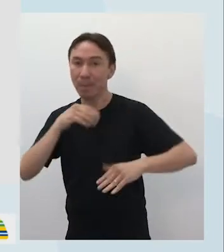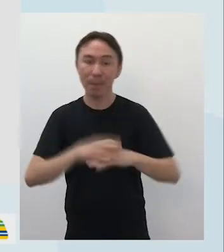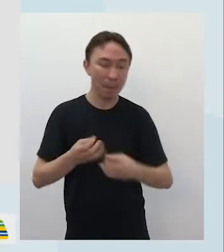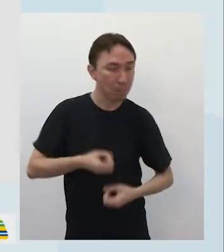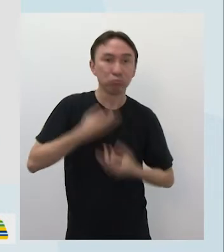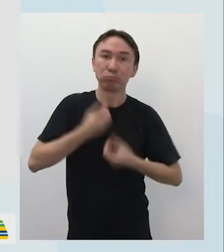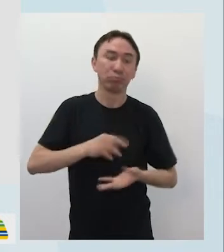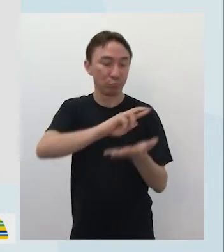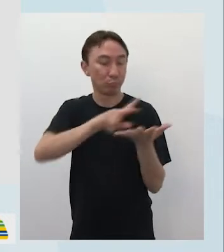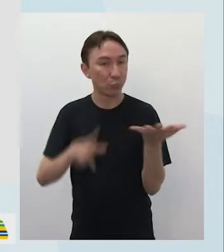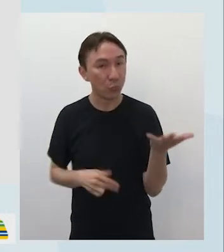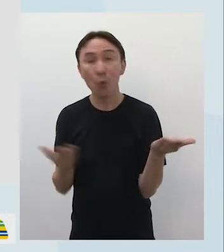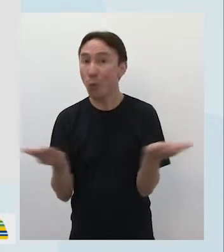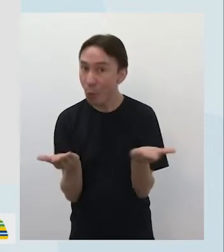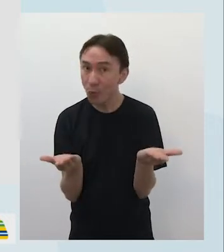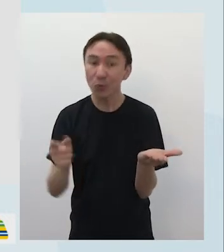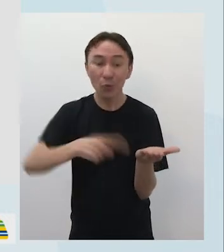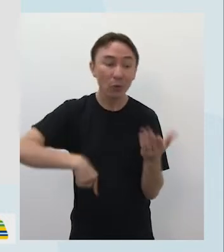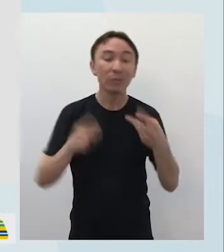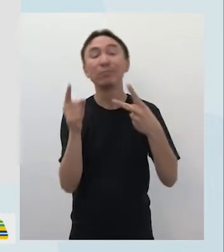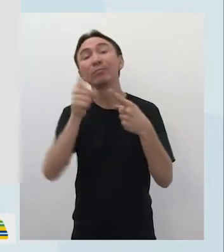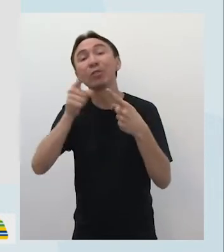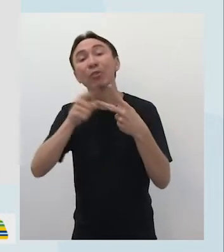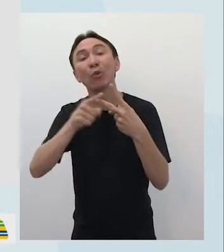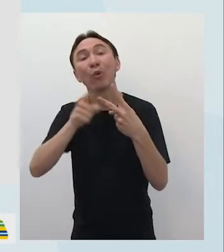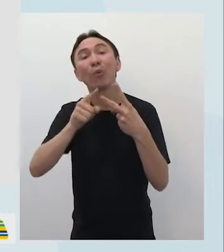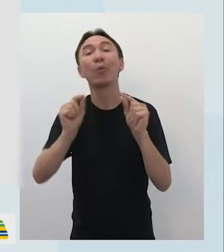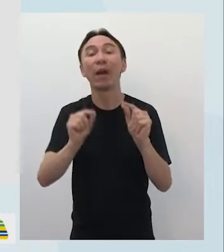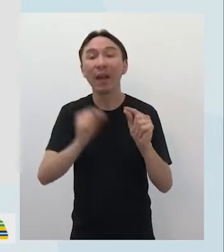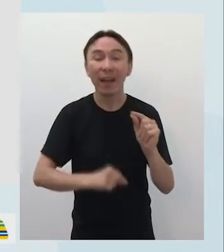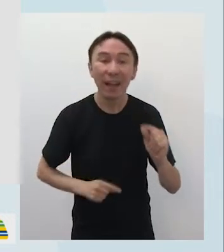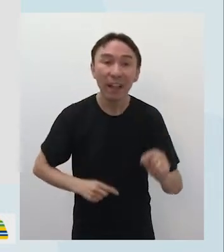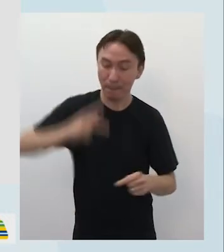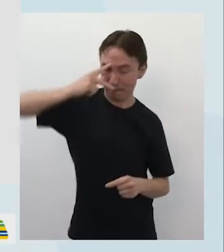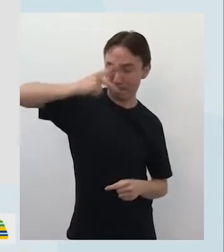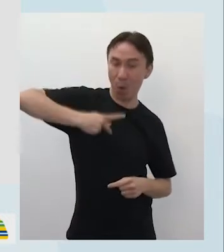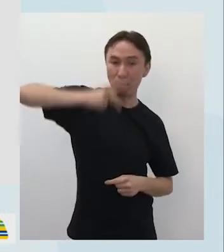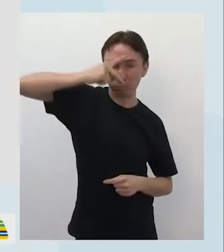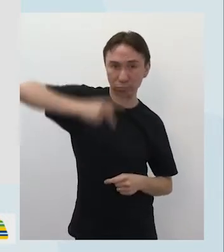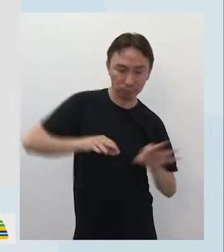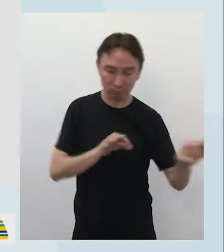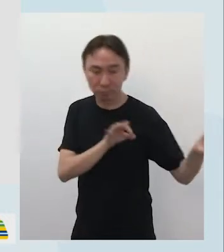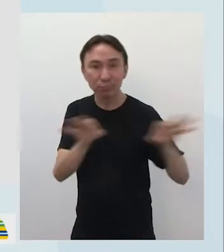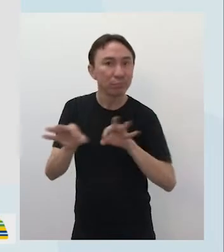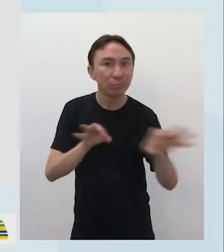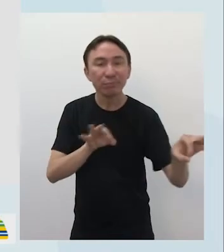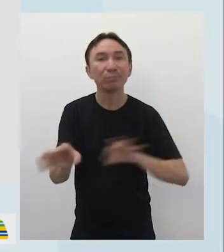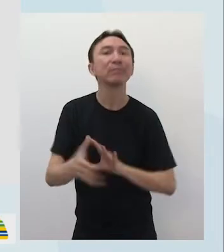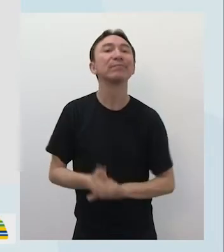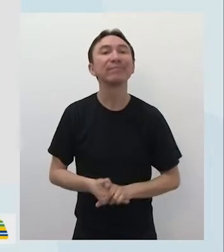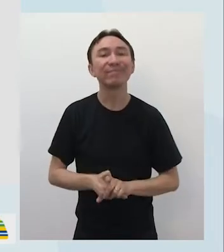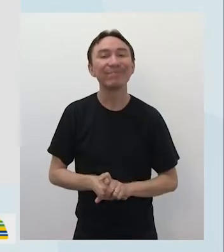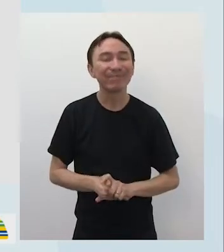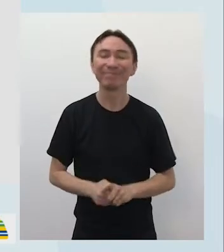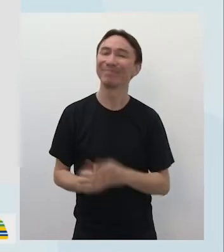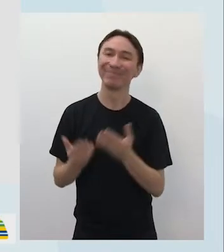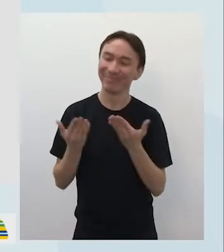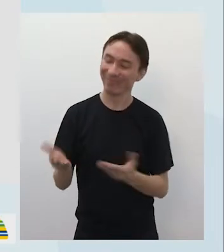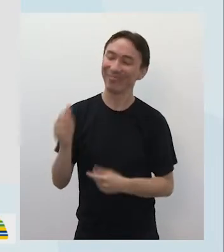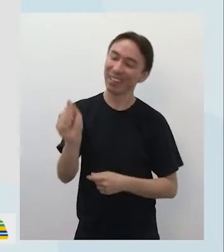5 rodas de conversa, onde cada encontro focaremos uma das 5 macrocompetências